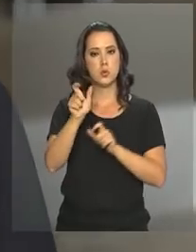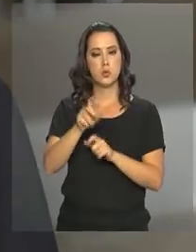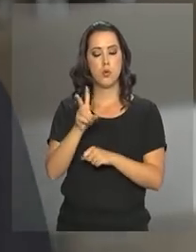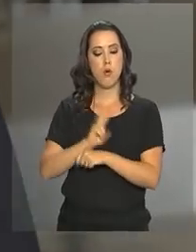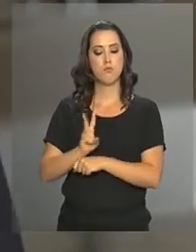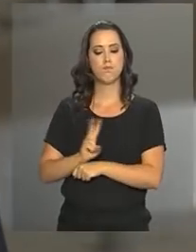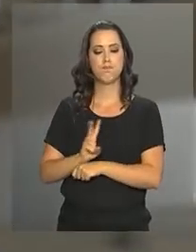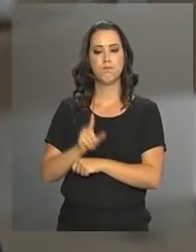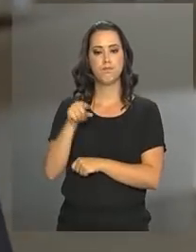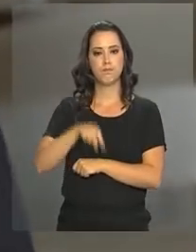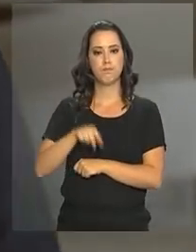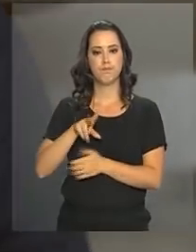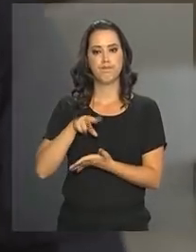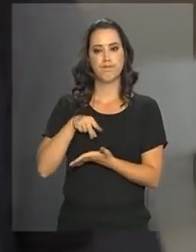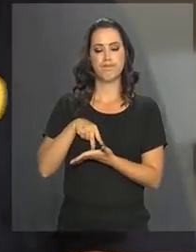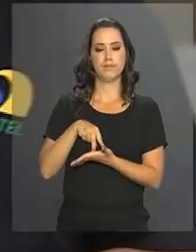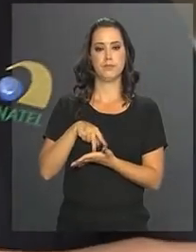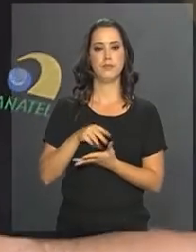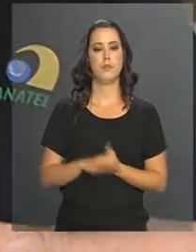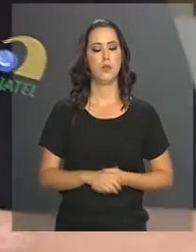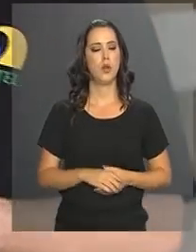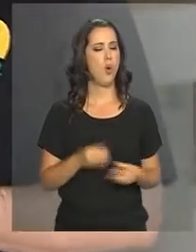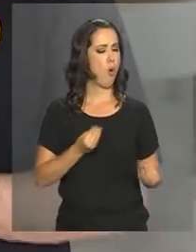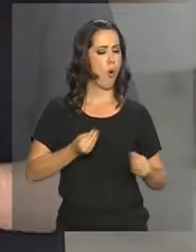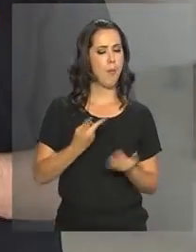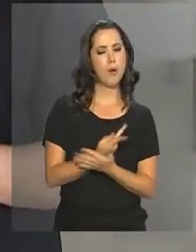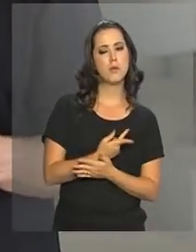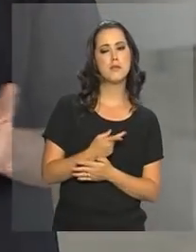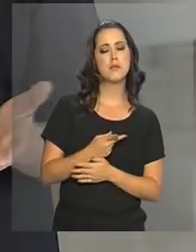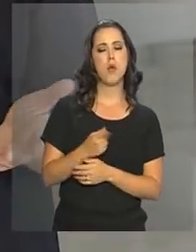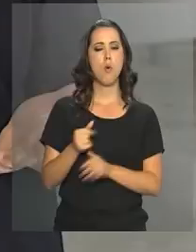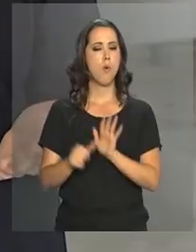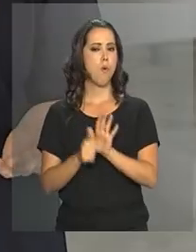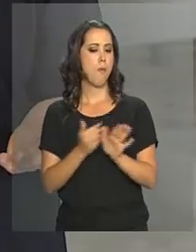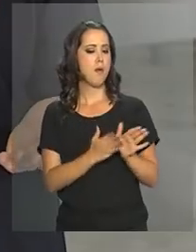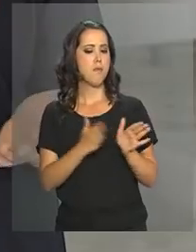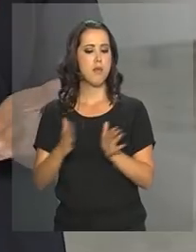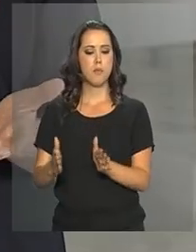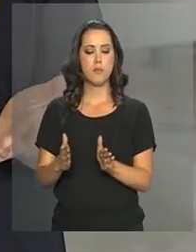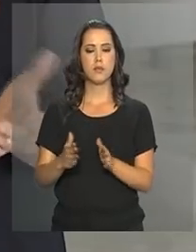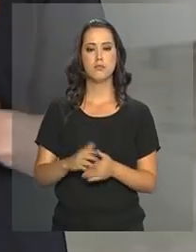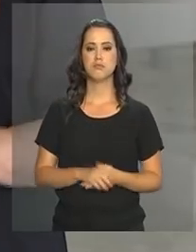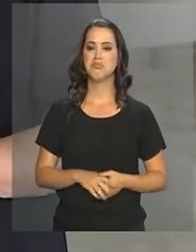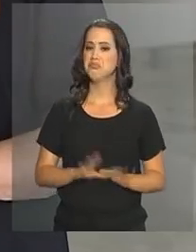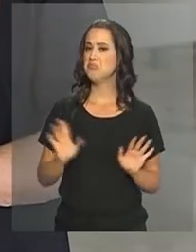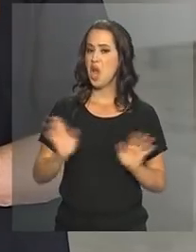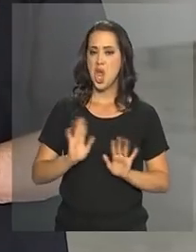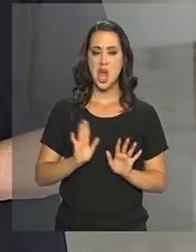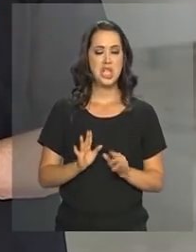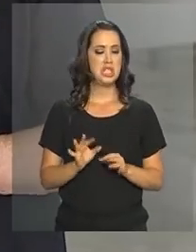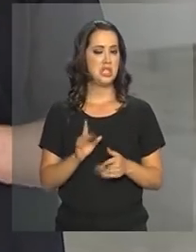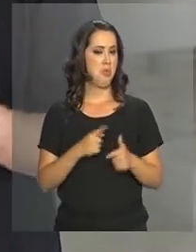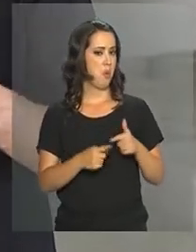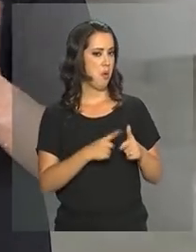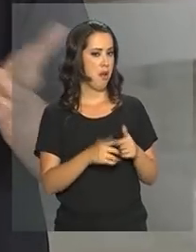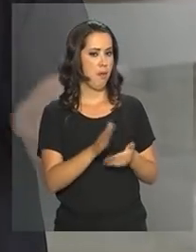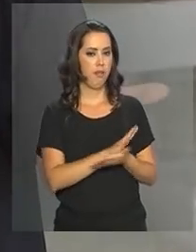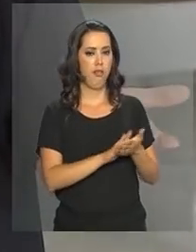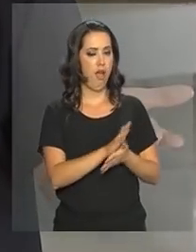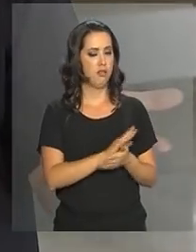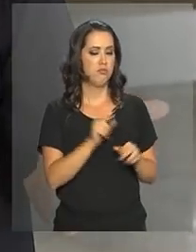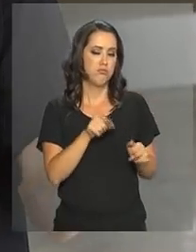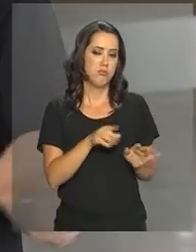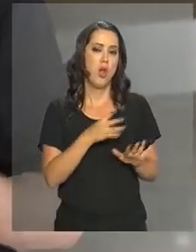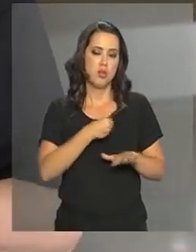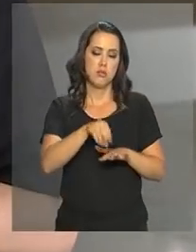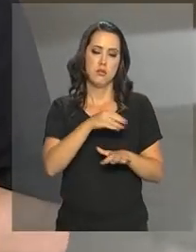plantão. Juliano, como foi a fiscalização no primeiro turno? Bom, o primeiro turno ocorreu sem problemas. A transmissão de